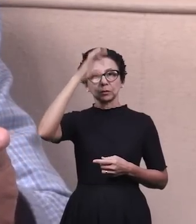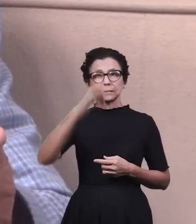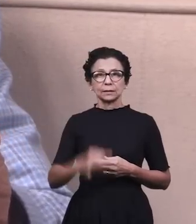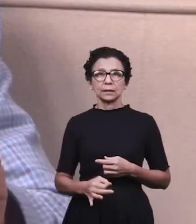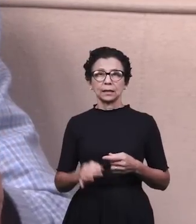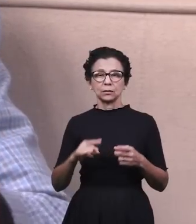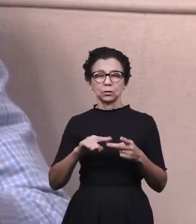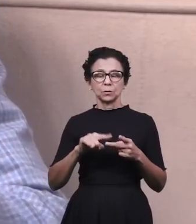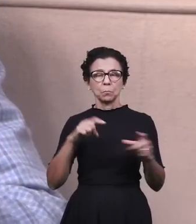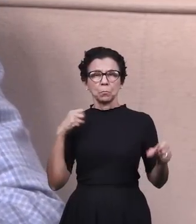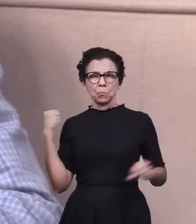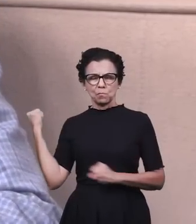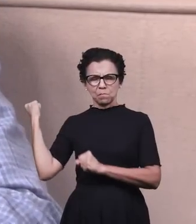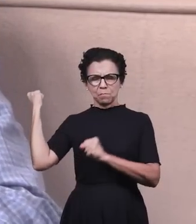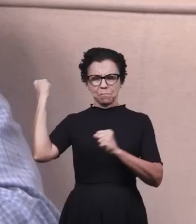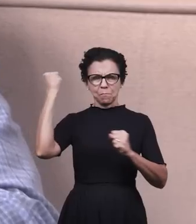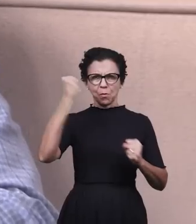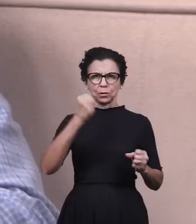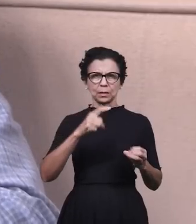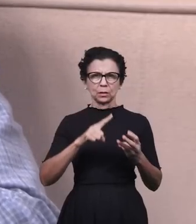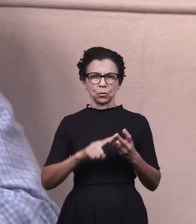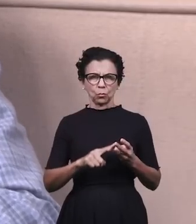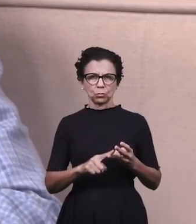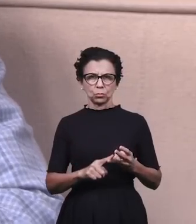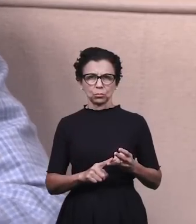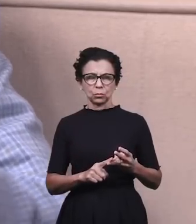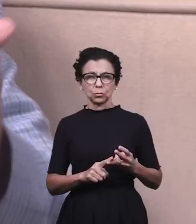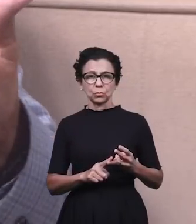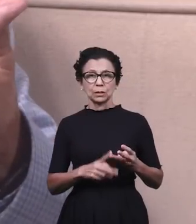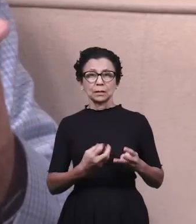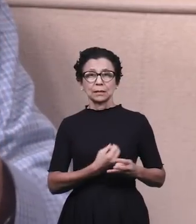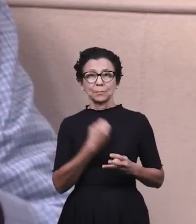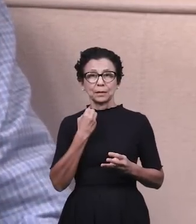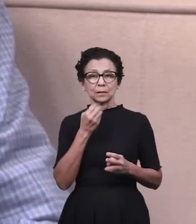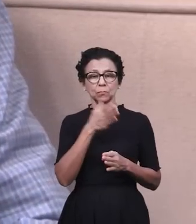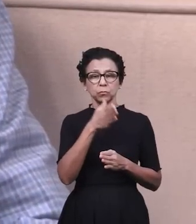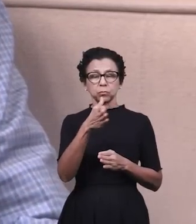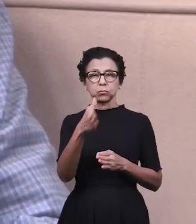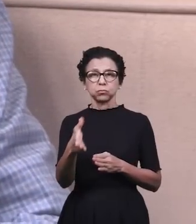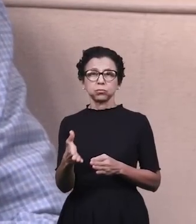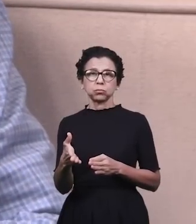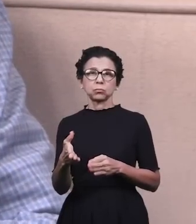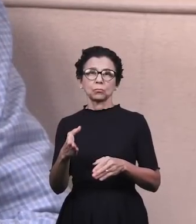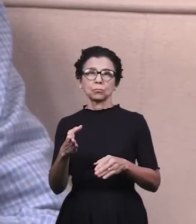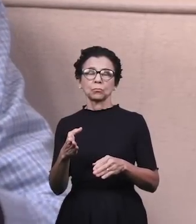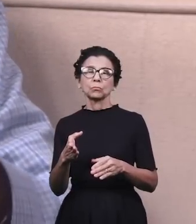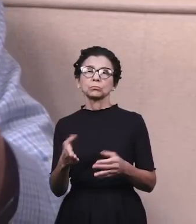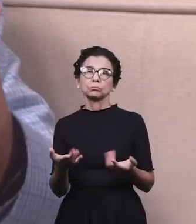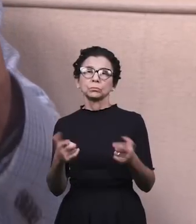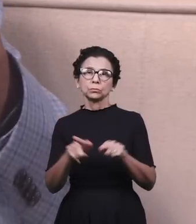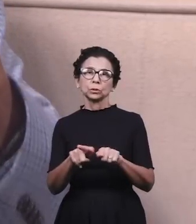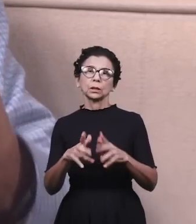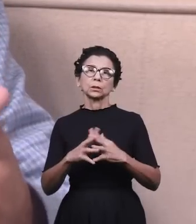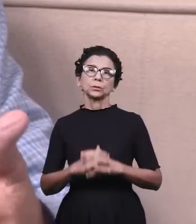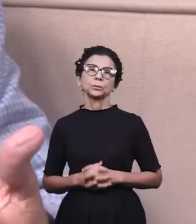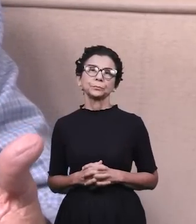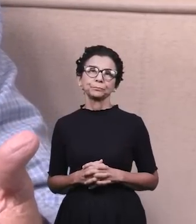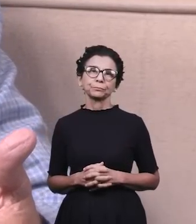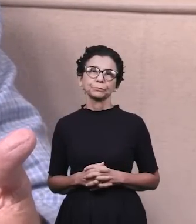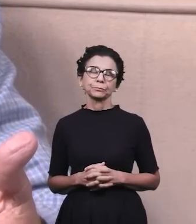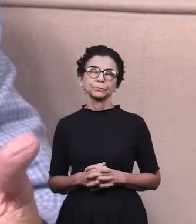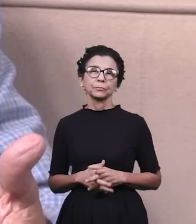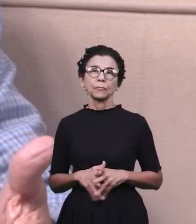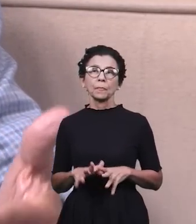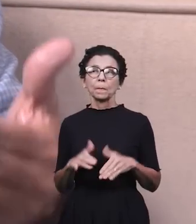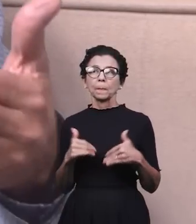onipresente, e a palavra dele nos garante que ele tem o melhor para o homem. Então, para o homem entender isso,